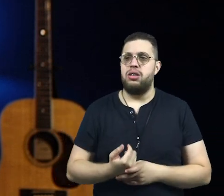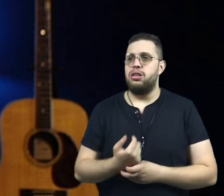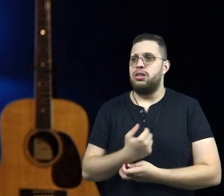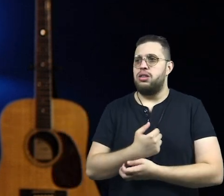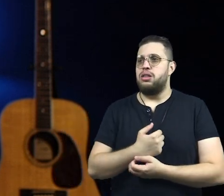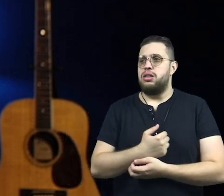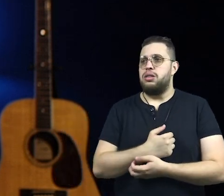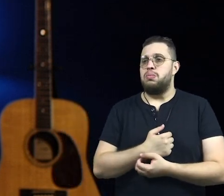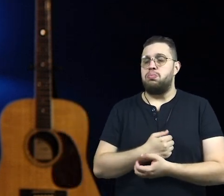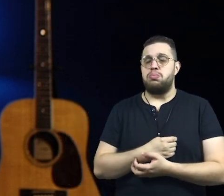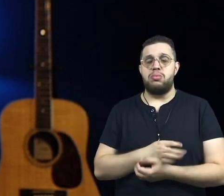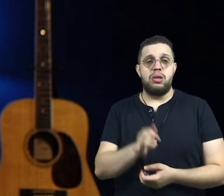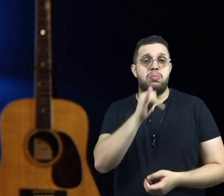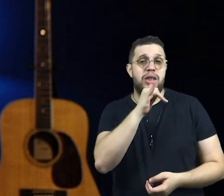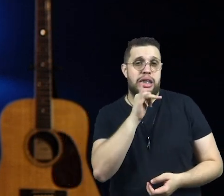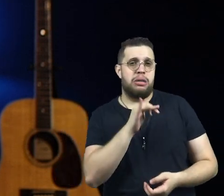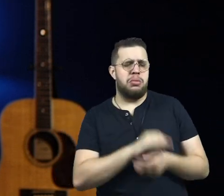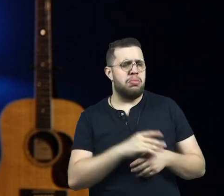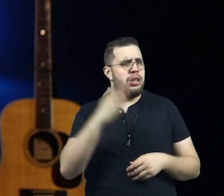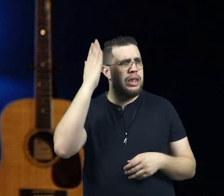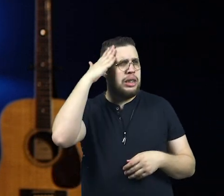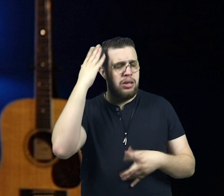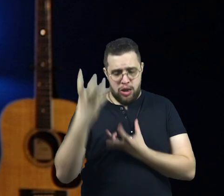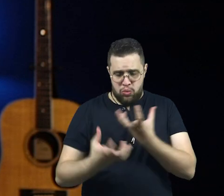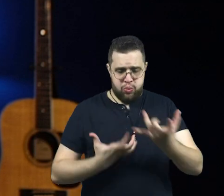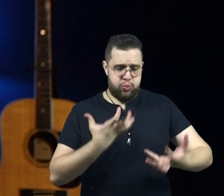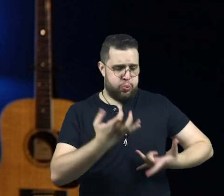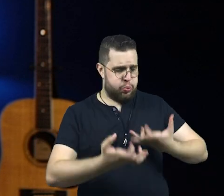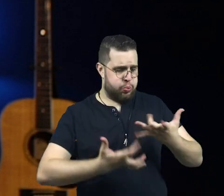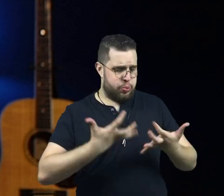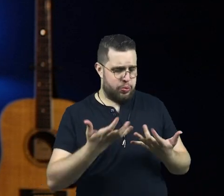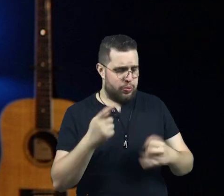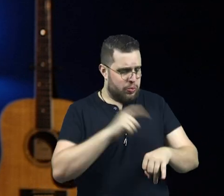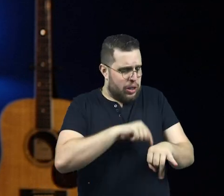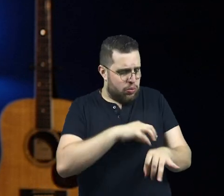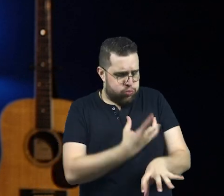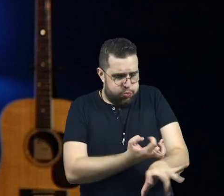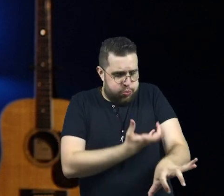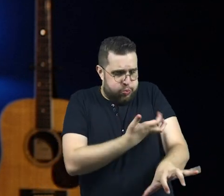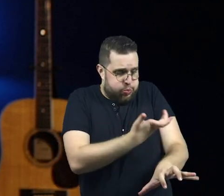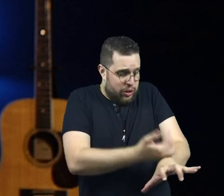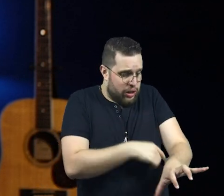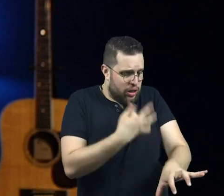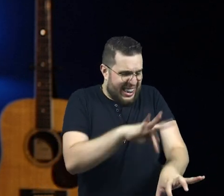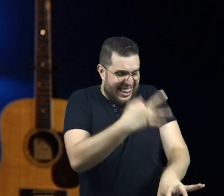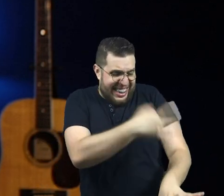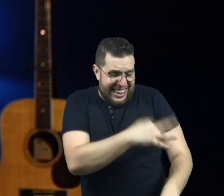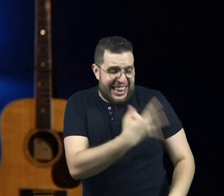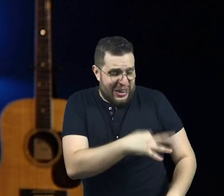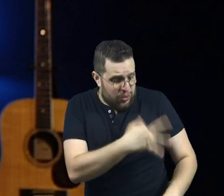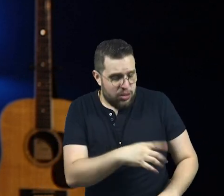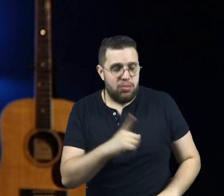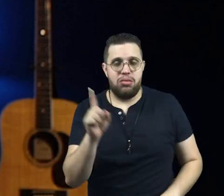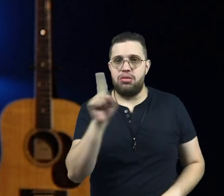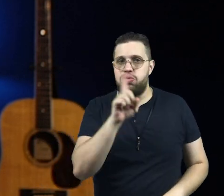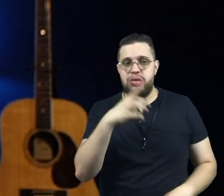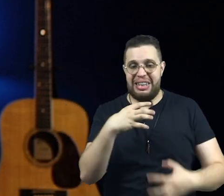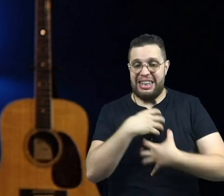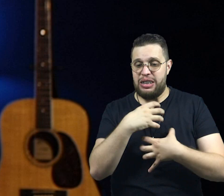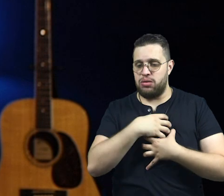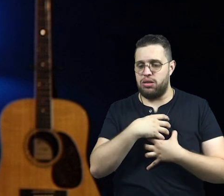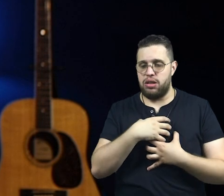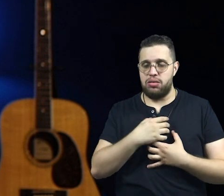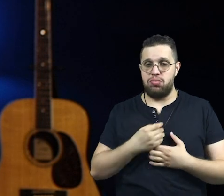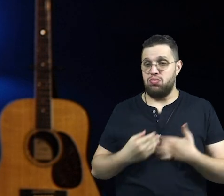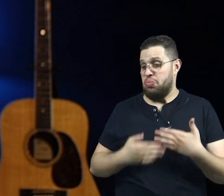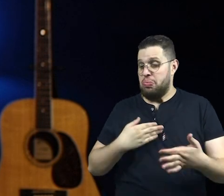exemplo, imagina o fogo. Você não sente a sua pele se queimar. E você é capaz de... Você talvez tenha essa doença de